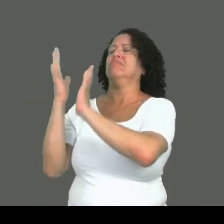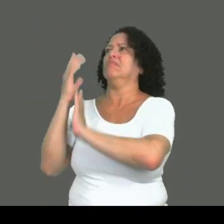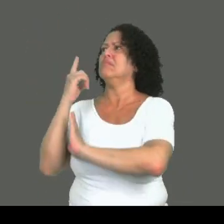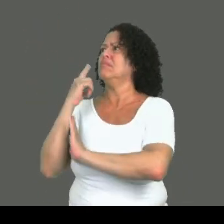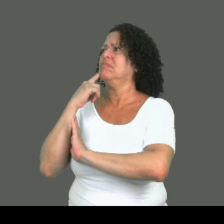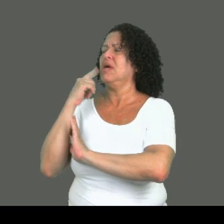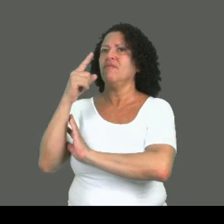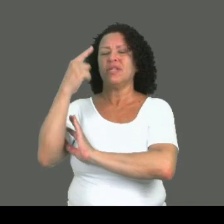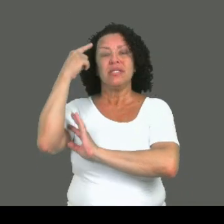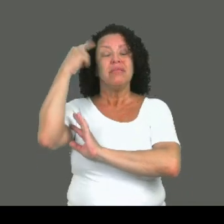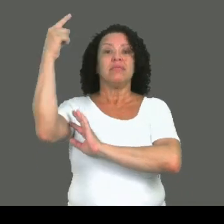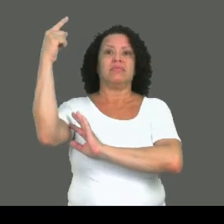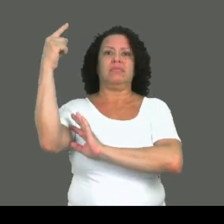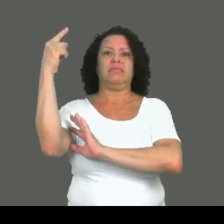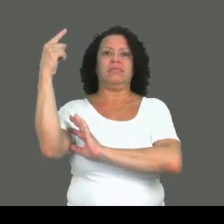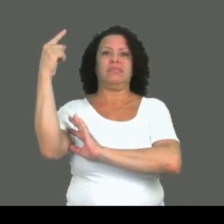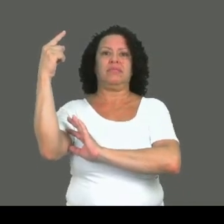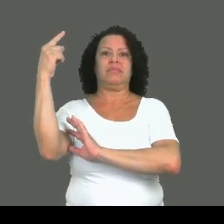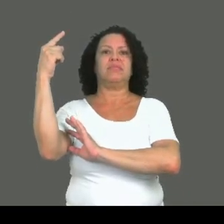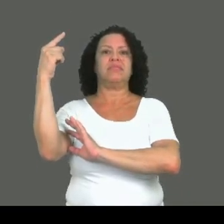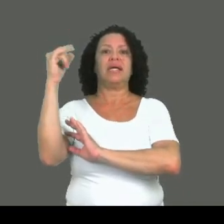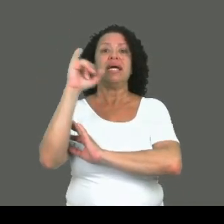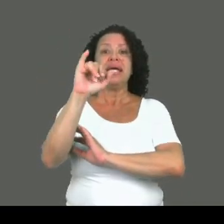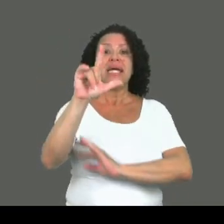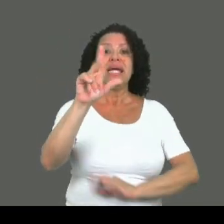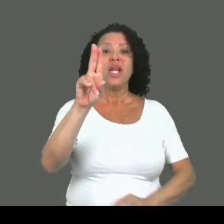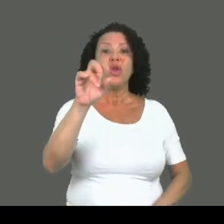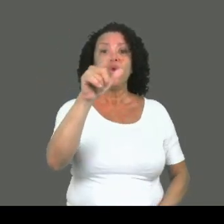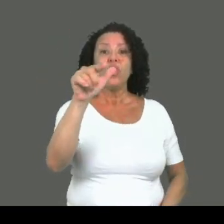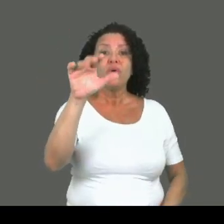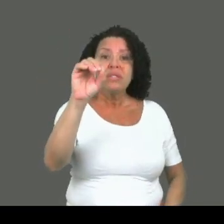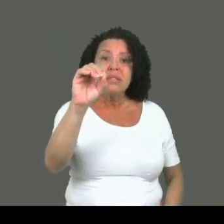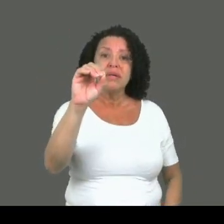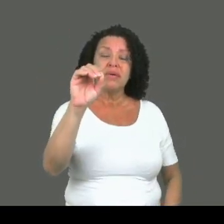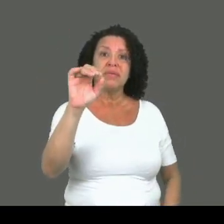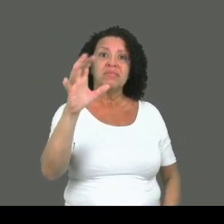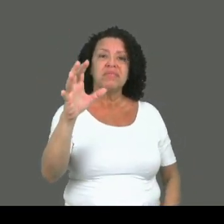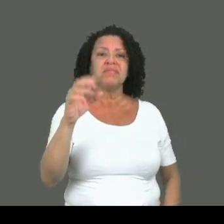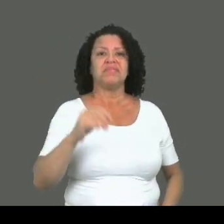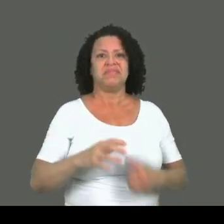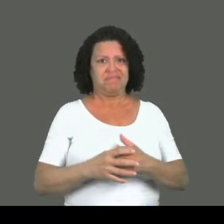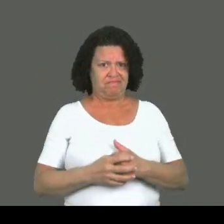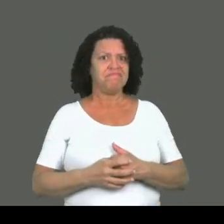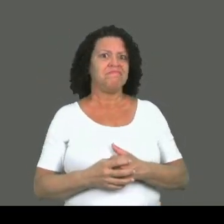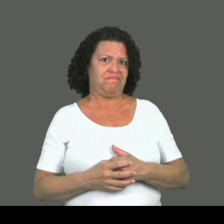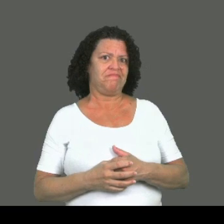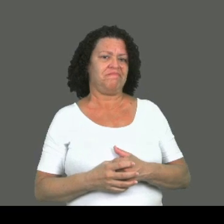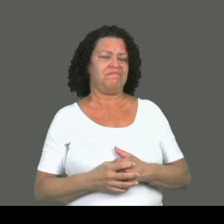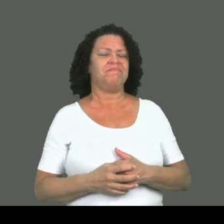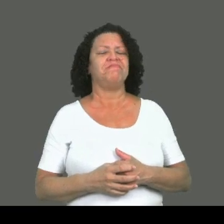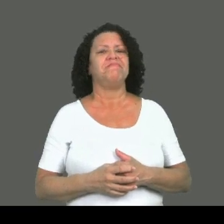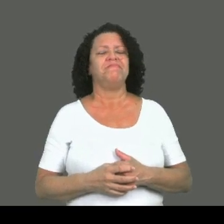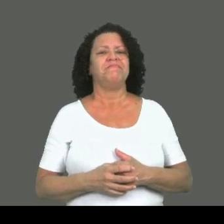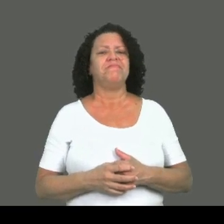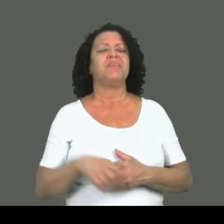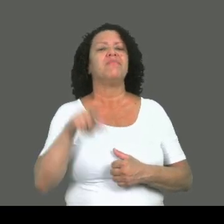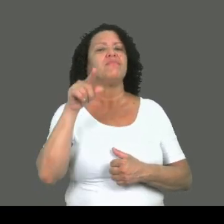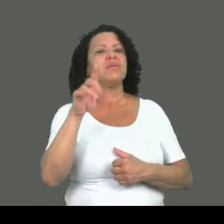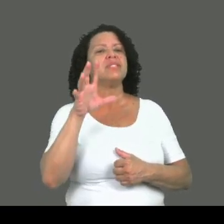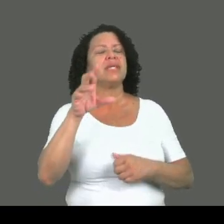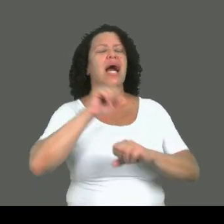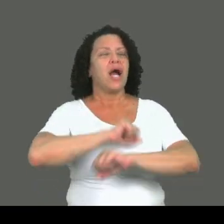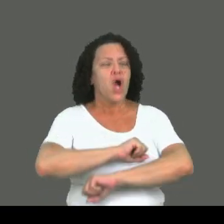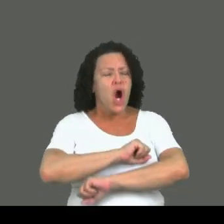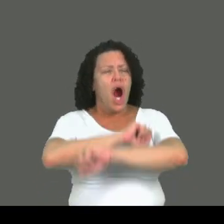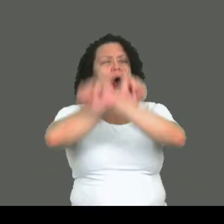Automaticamente nós criamos as ilusões, tá? Então, os fluxos de ilusão. Você já acorda de